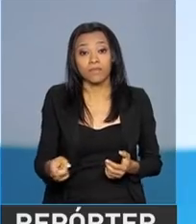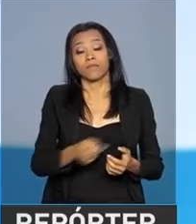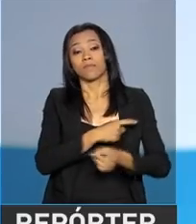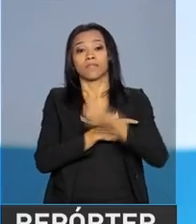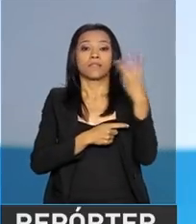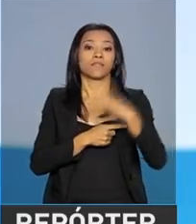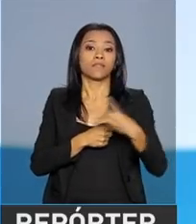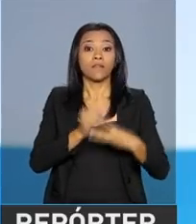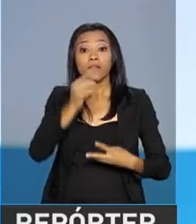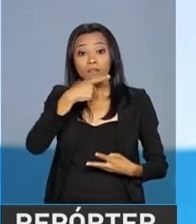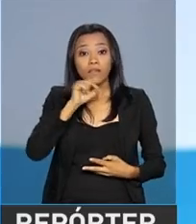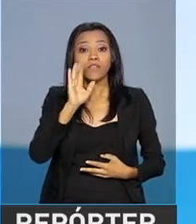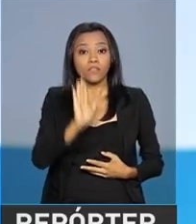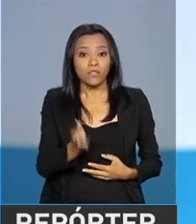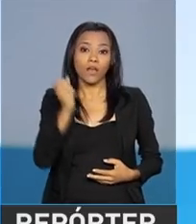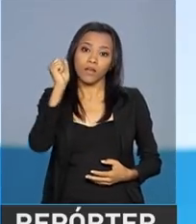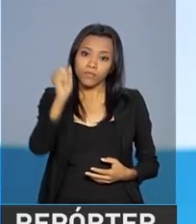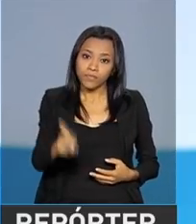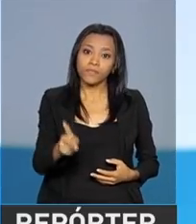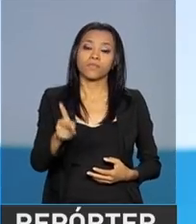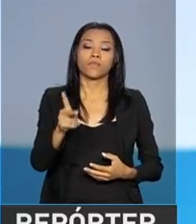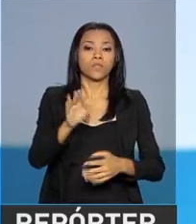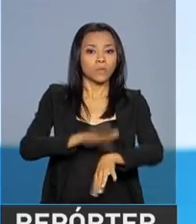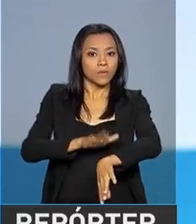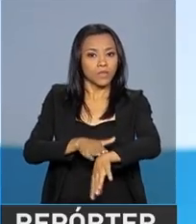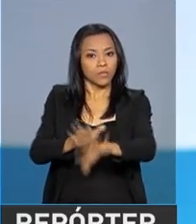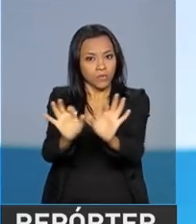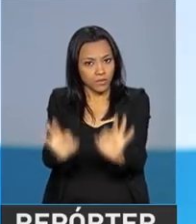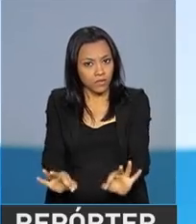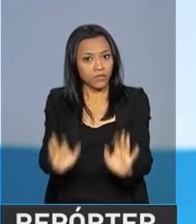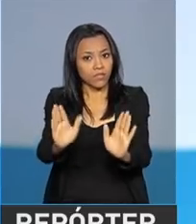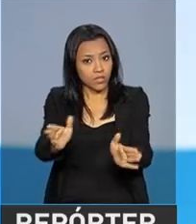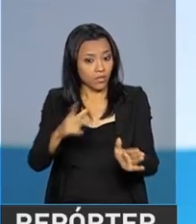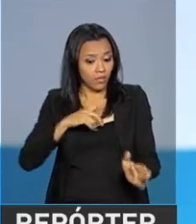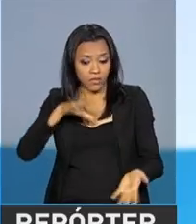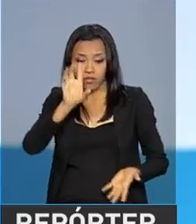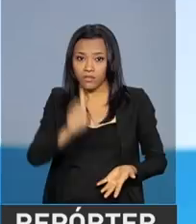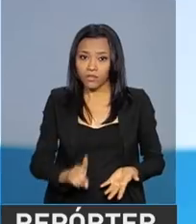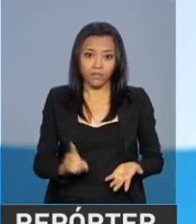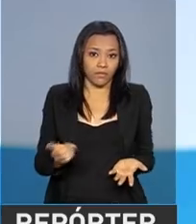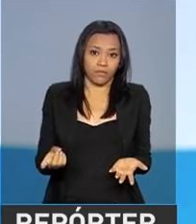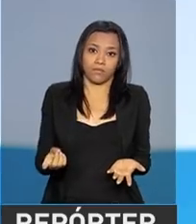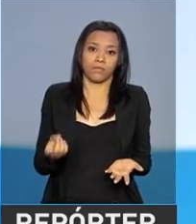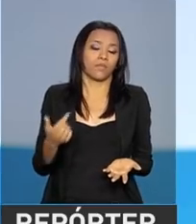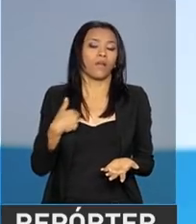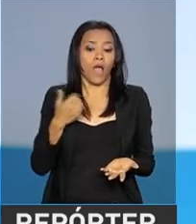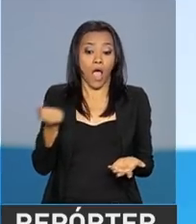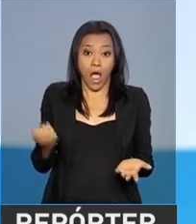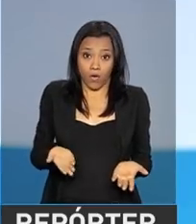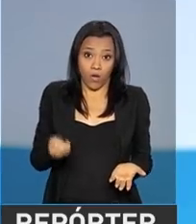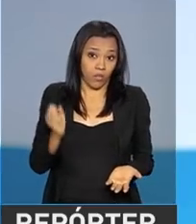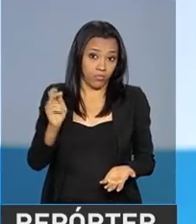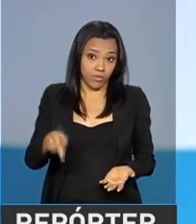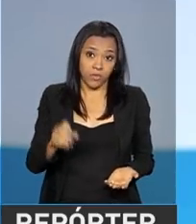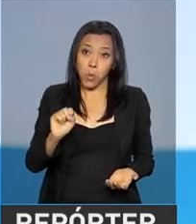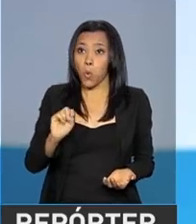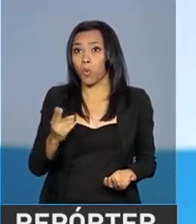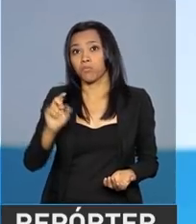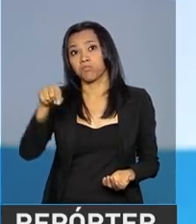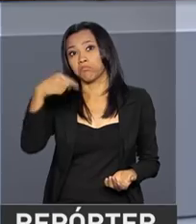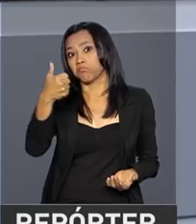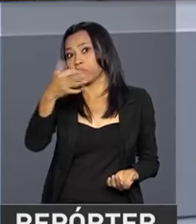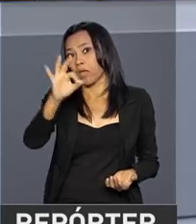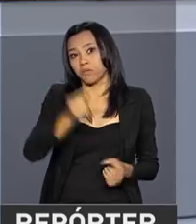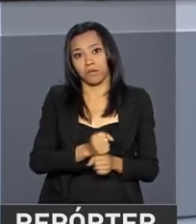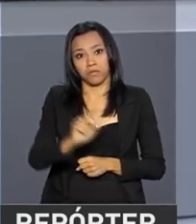quem já adquiriu o tempo necessário para se aposentar já têm direito adquirido aposentos e agora o aposentado se daqui a dez